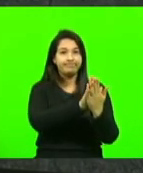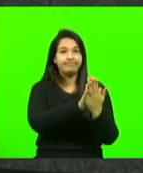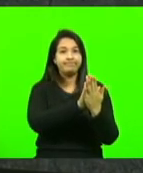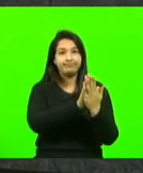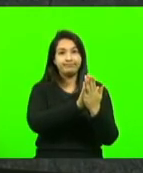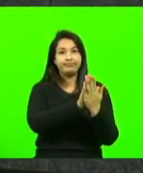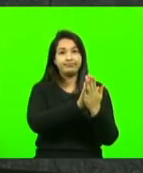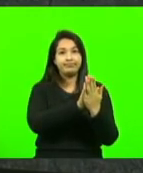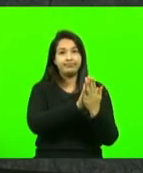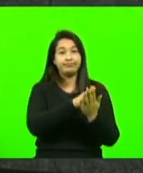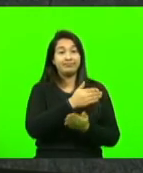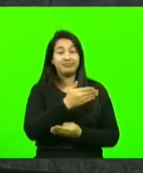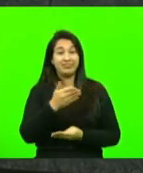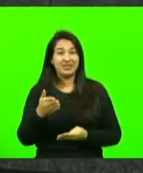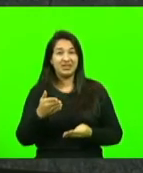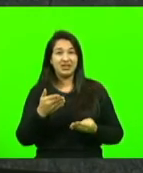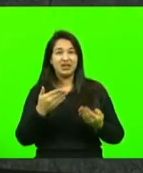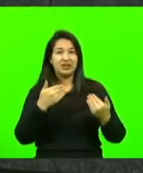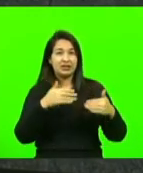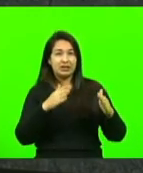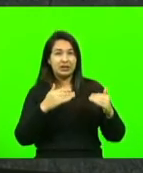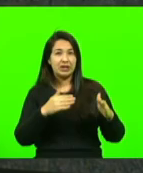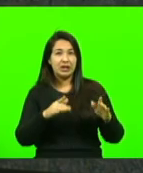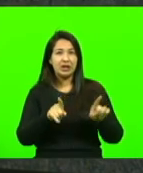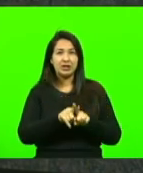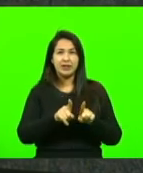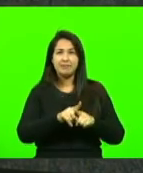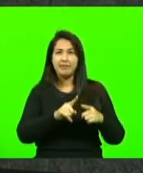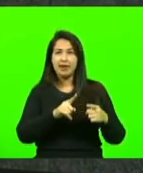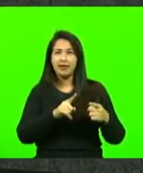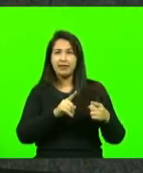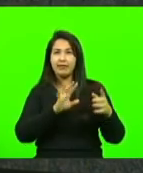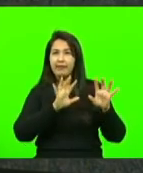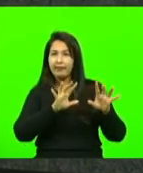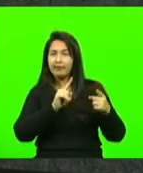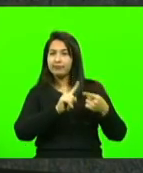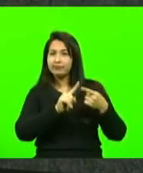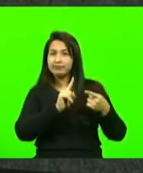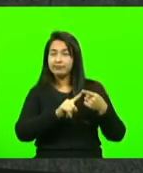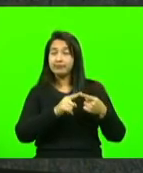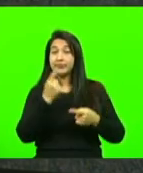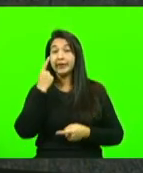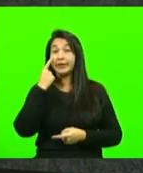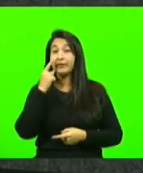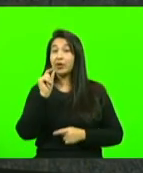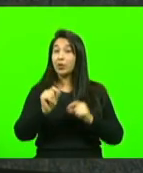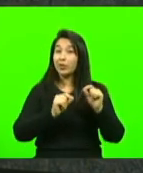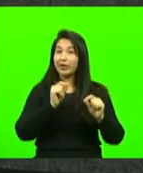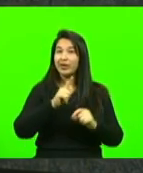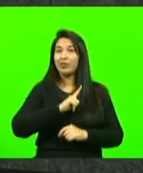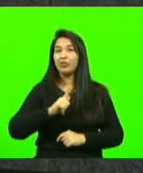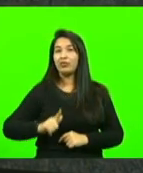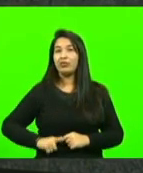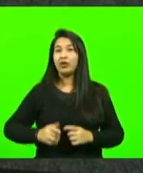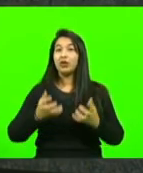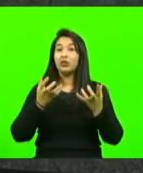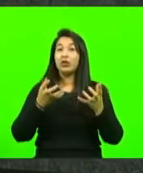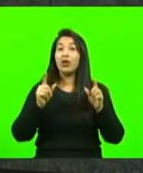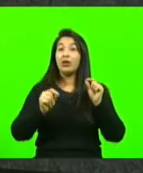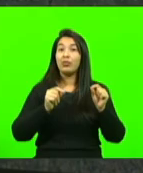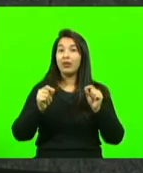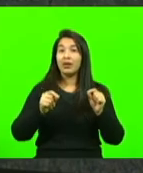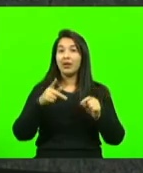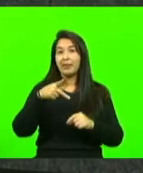com esses casos essas ameaças a gente já tem Claro na prática é o que o governo quer com essa PEC né